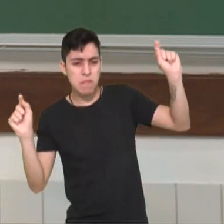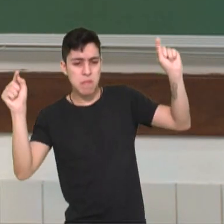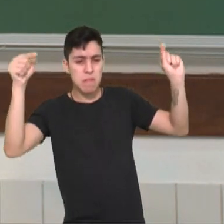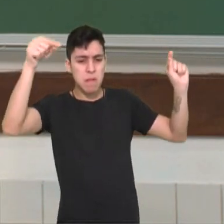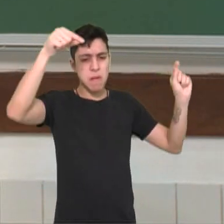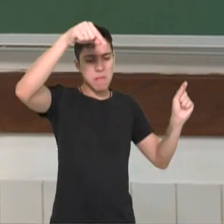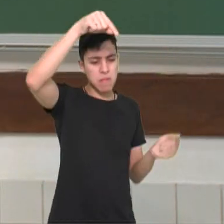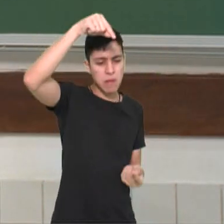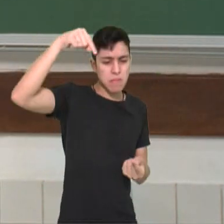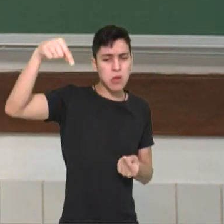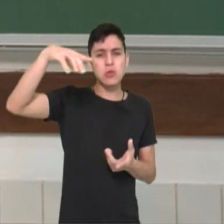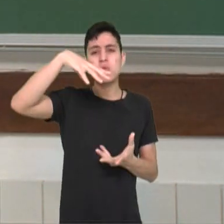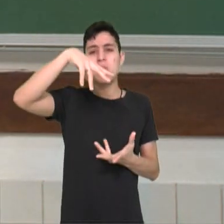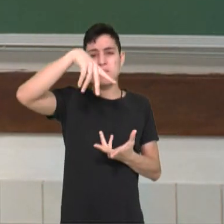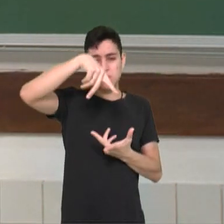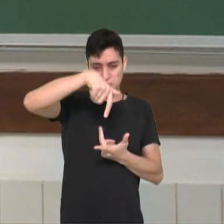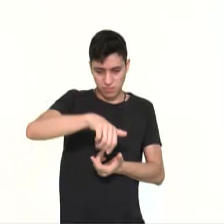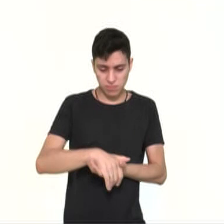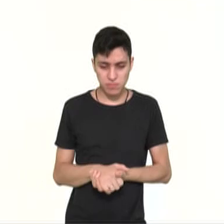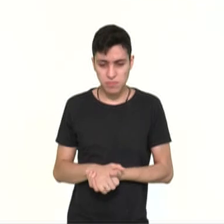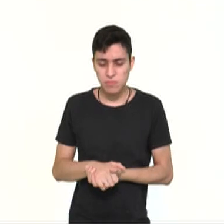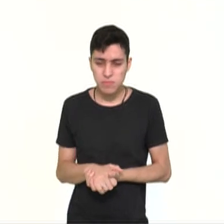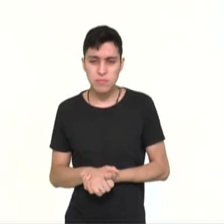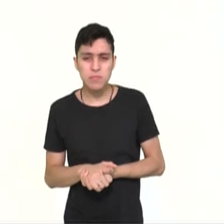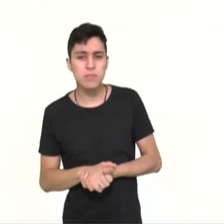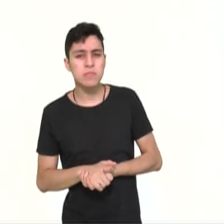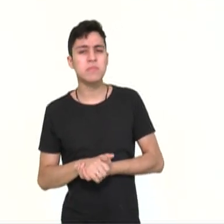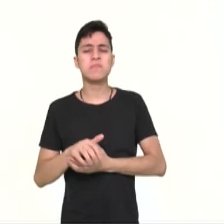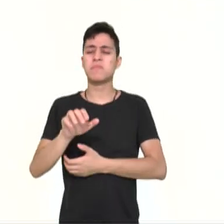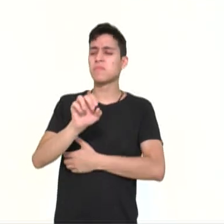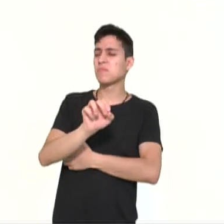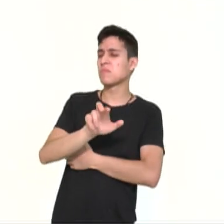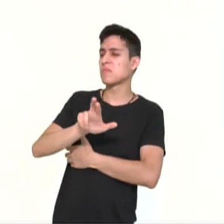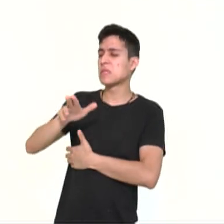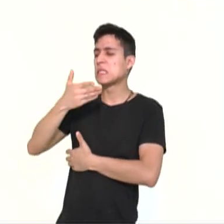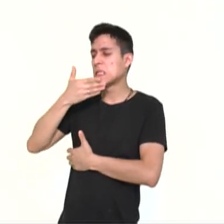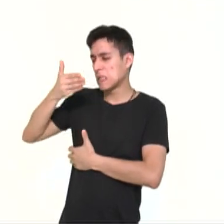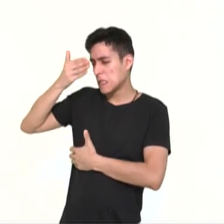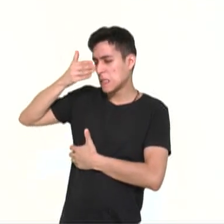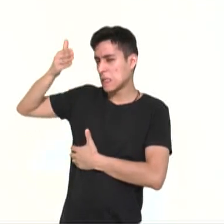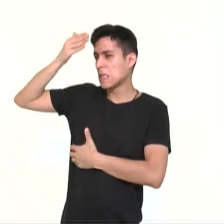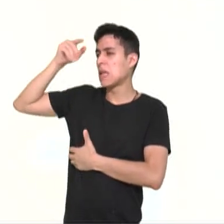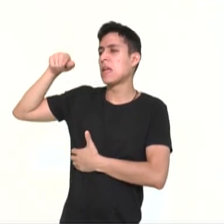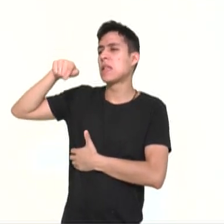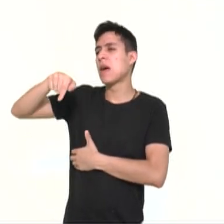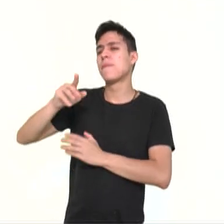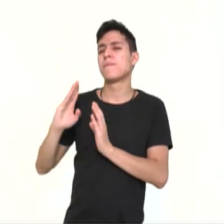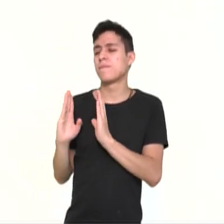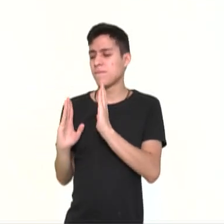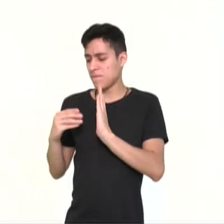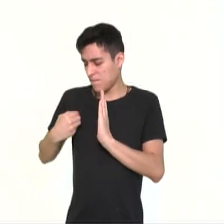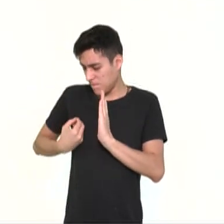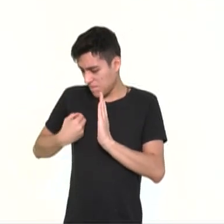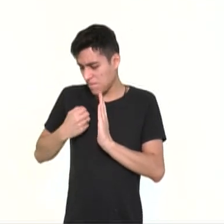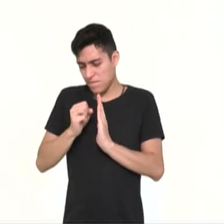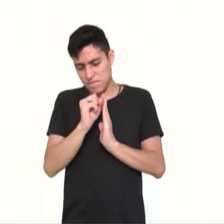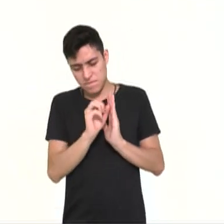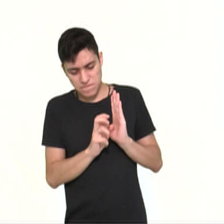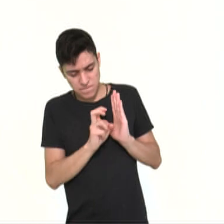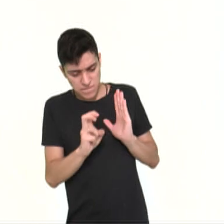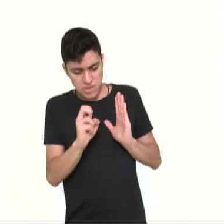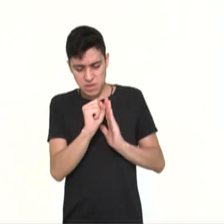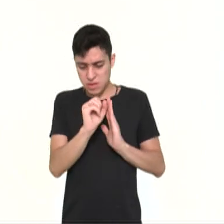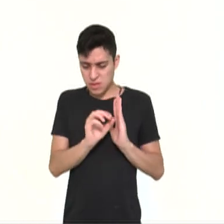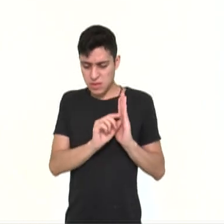nós estudamos um pouco como que lá no Oriente Médio, a civilização árabe muçulmana, nesse período ali, entre o século V e o